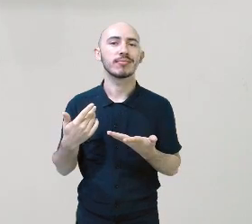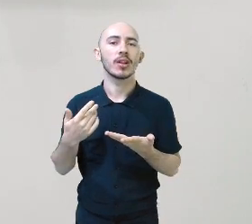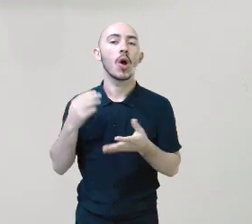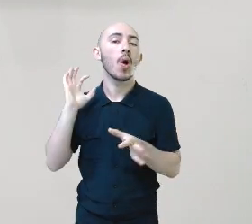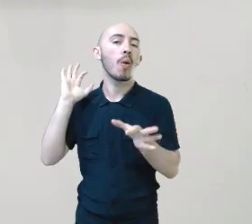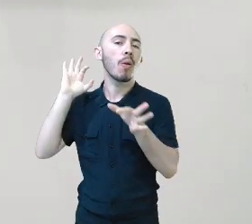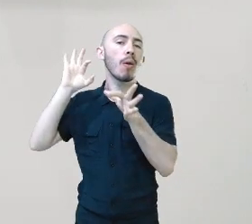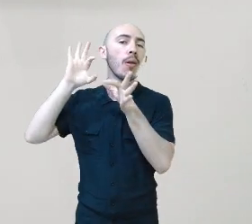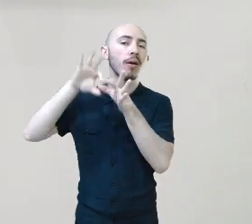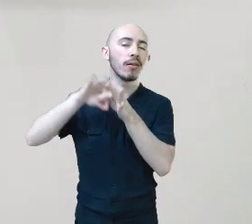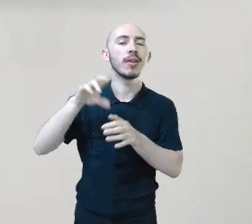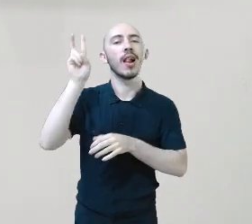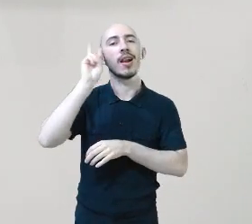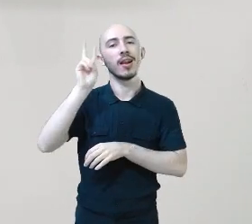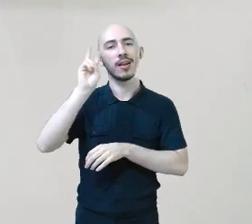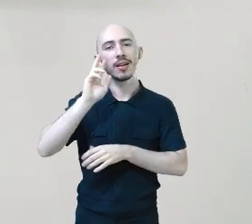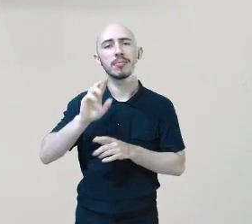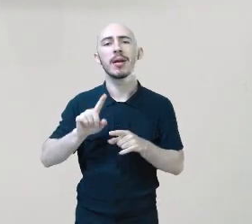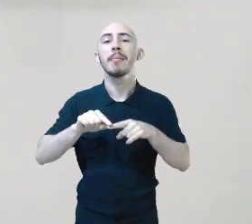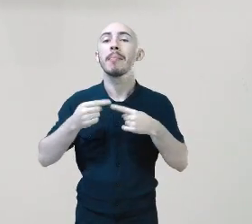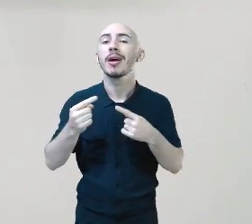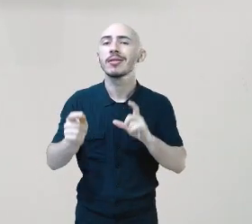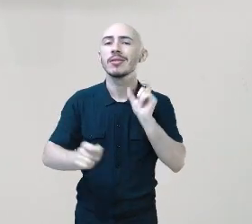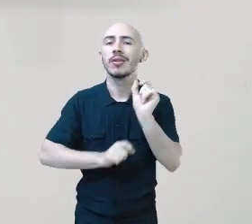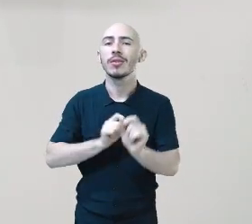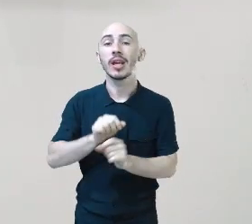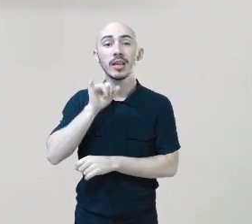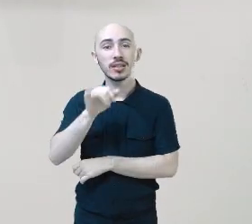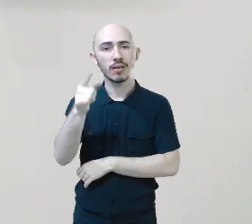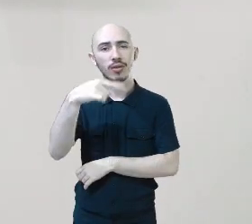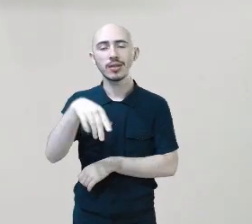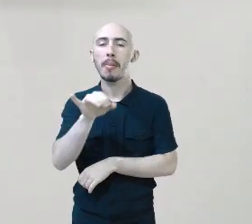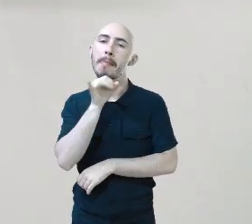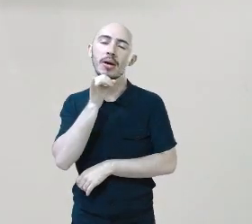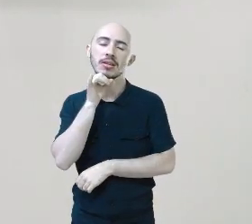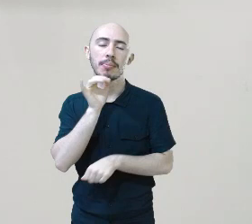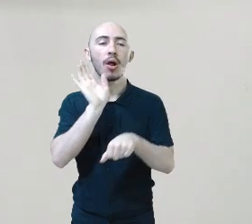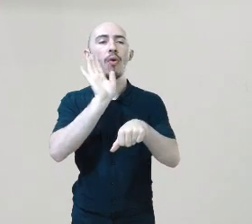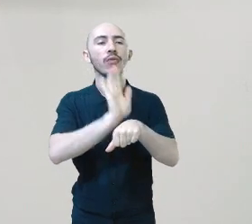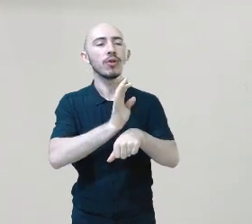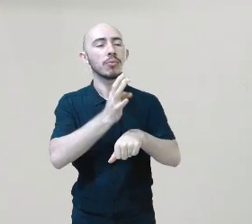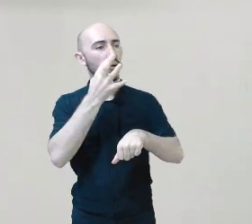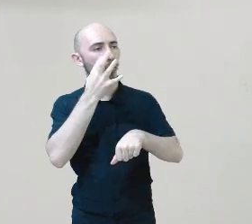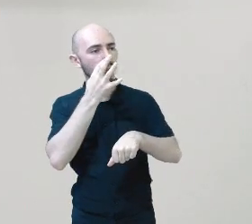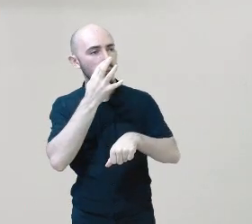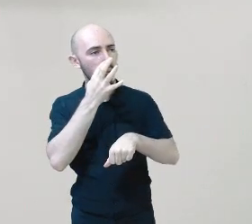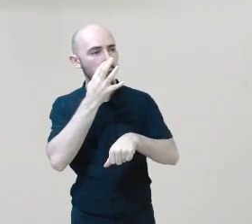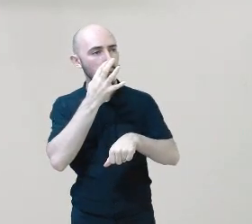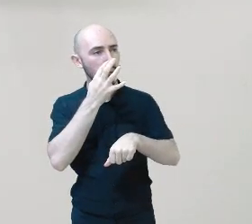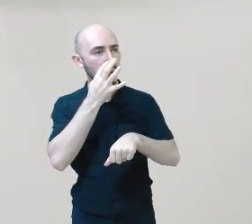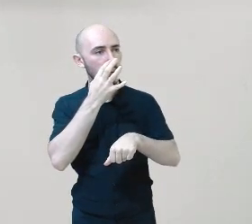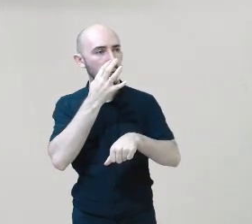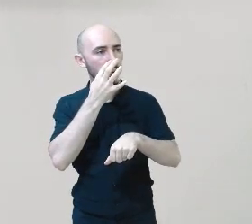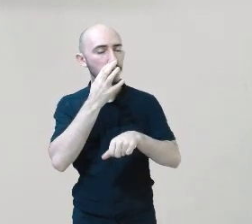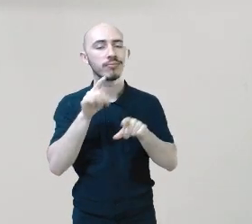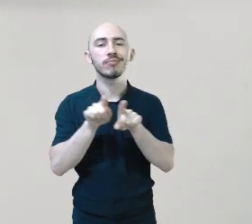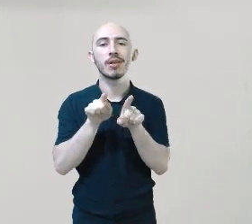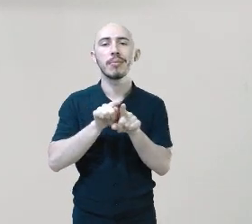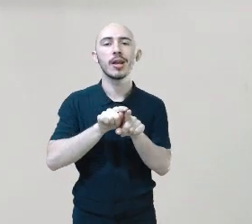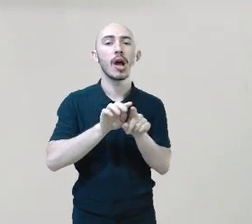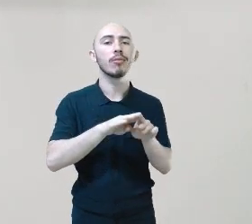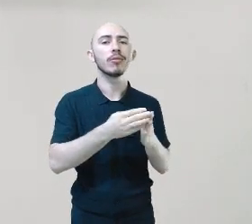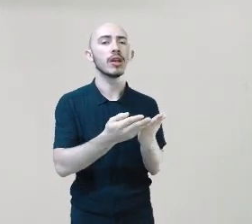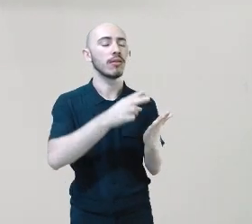uma lembrança. Agora, quando você assiste um filme, quando você lê um